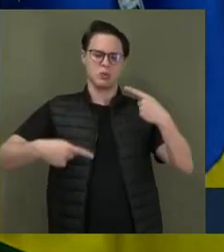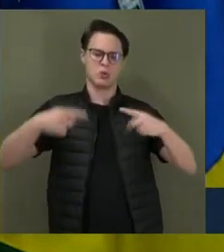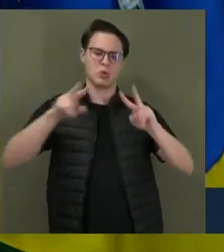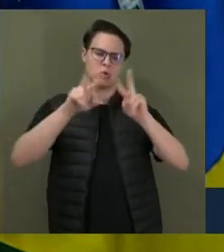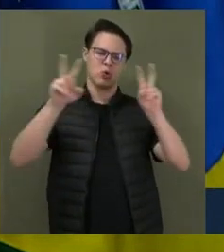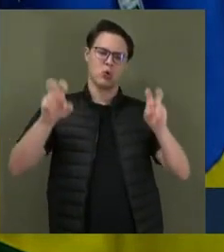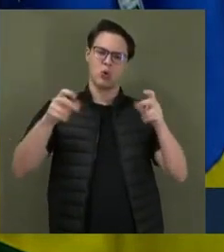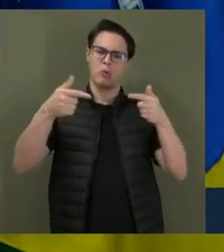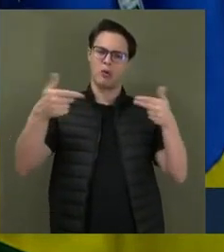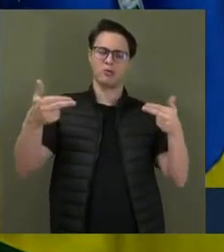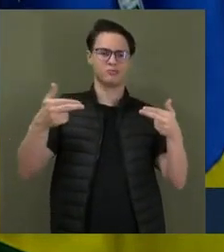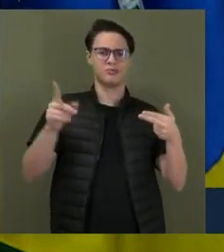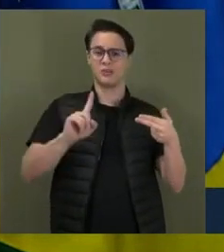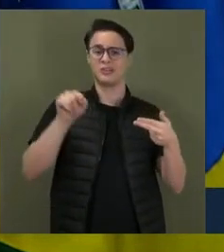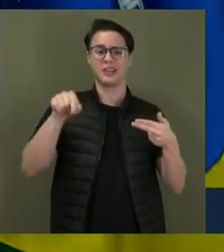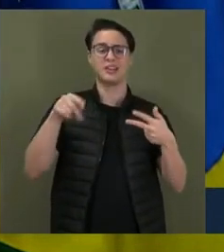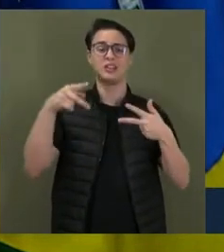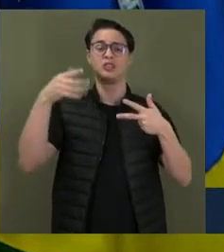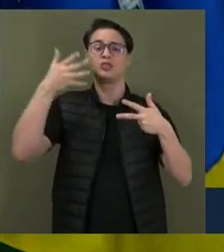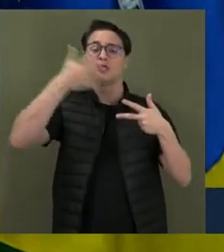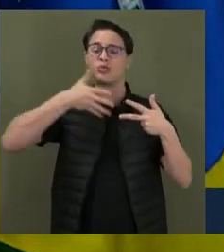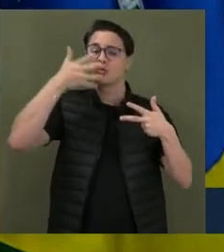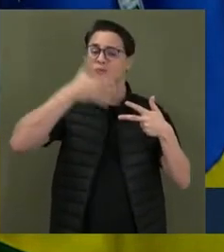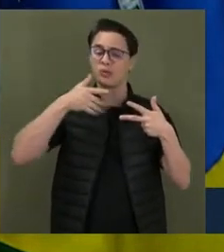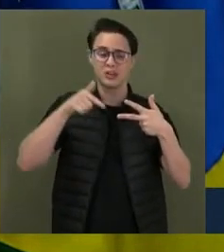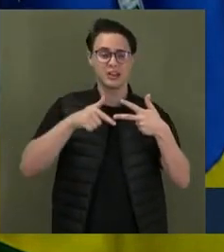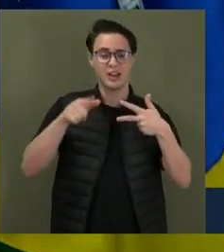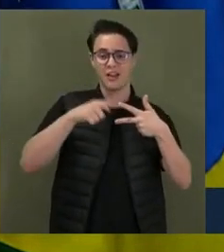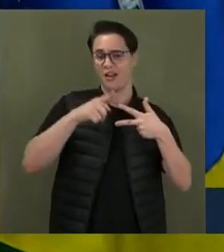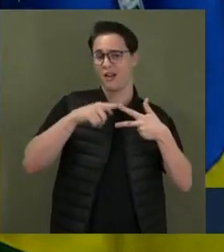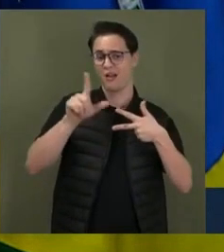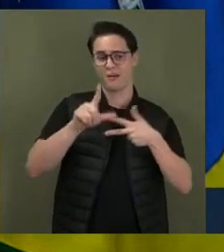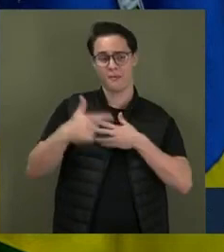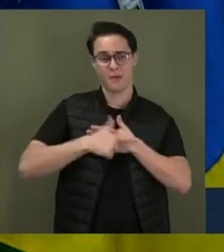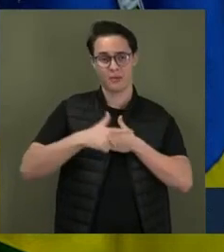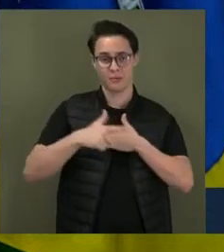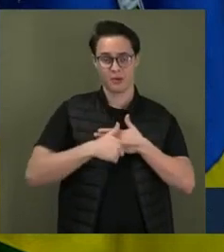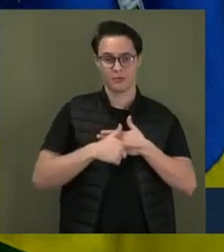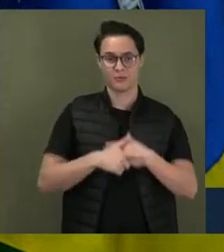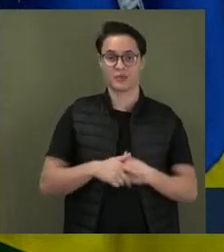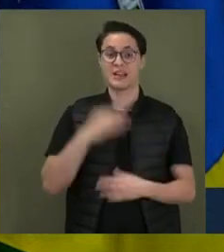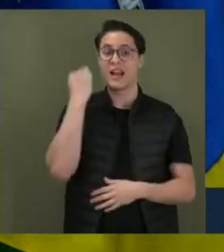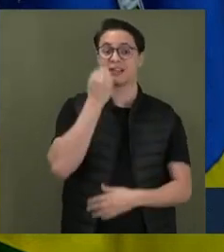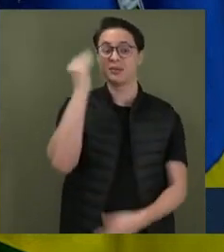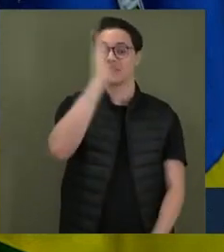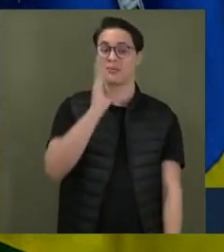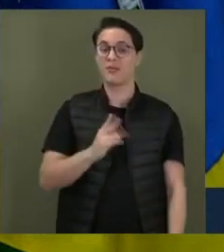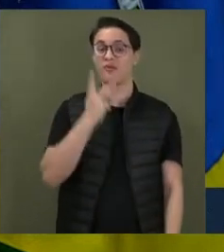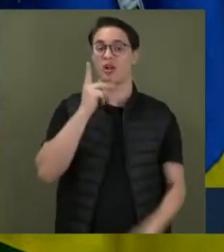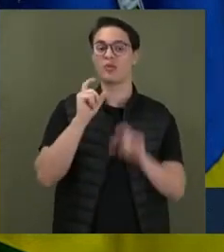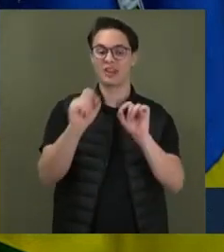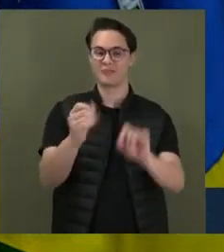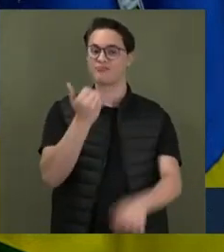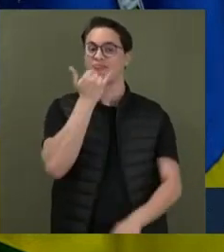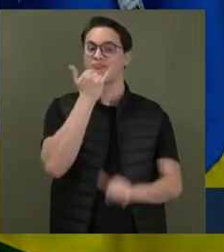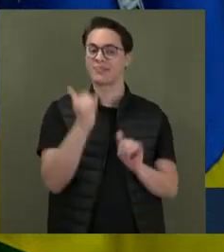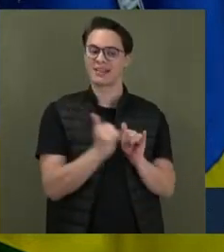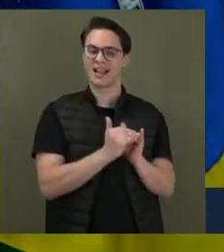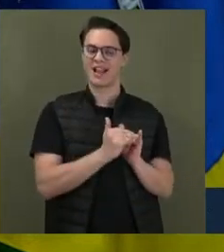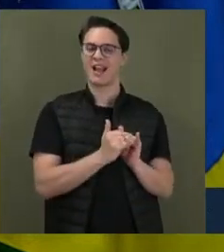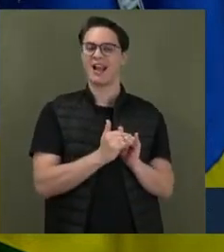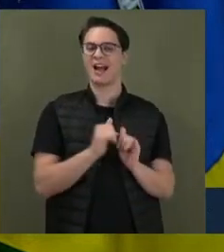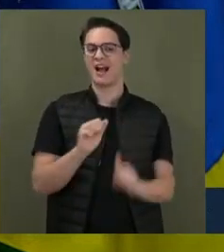apaziguamento. Isso é discurso político. A experiência brasileira nos mostra que a anistia pode ser a chave da leitura histórica constitucional